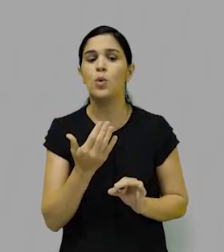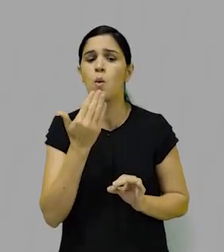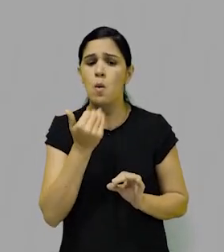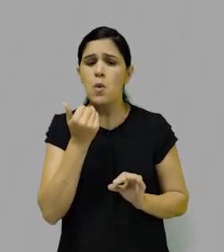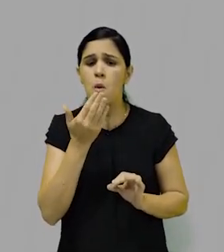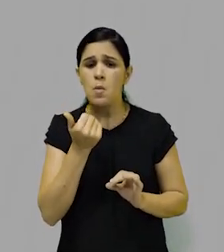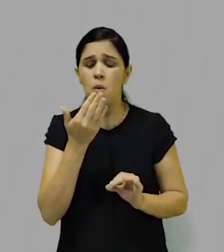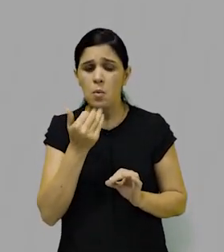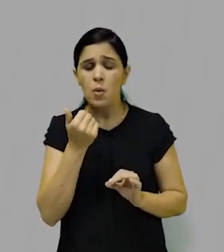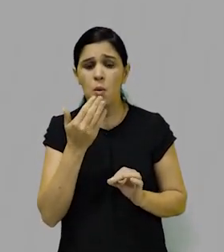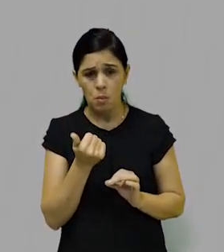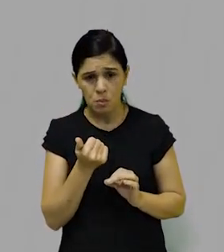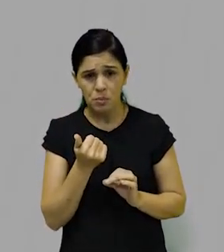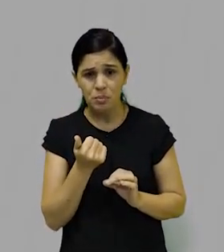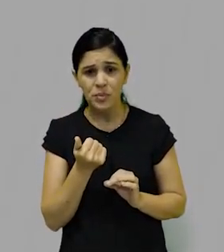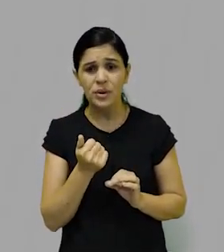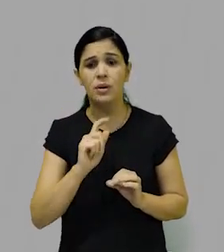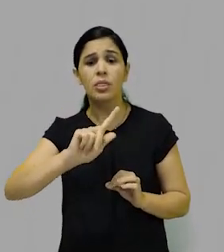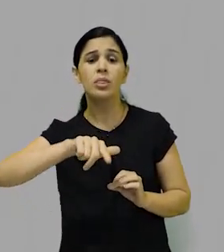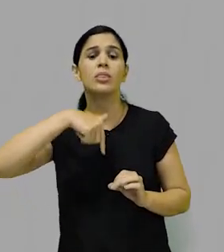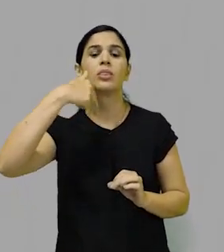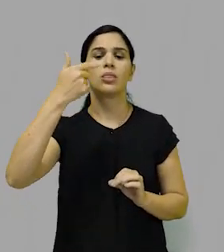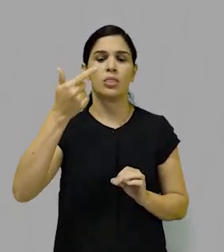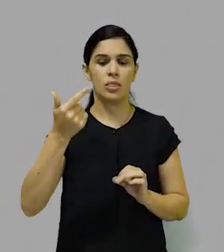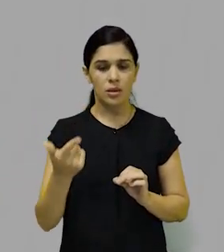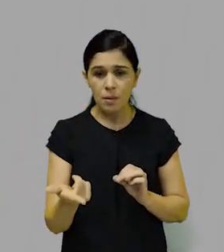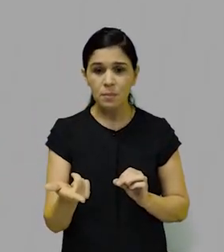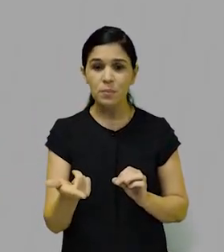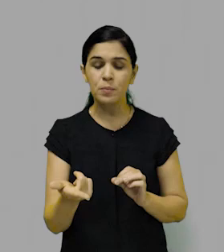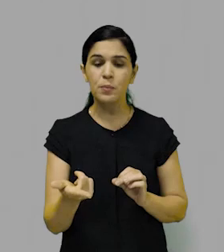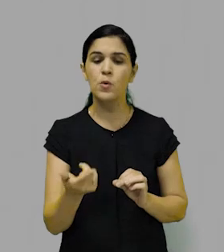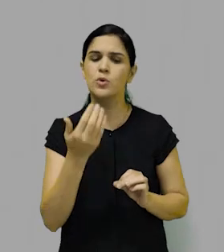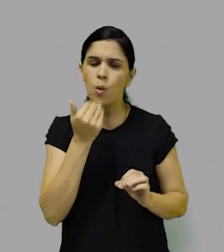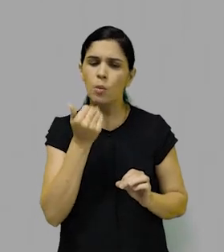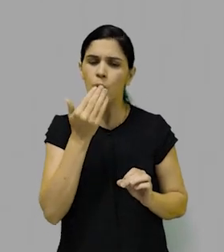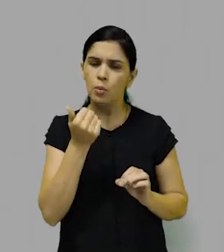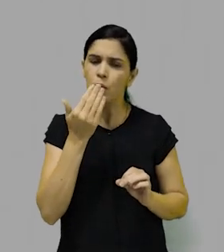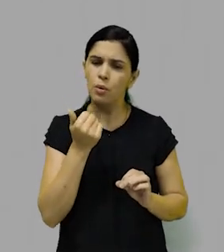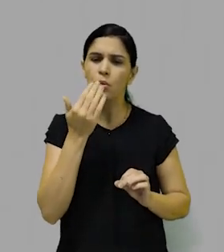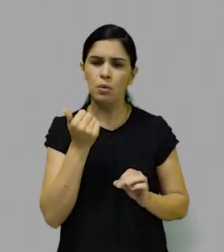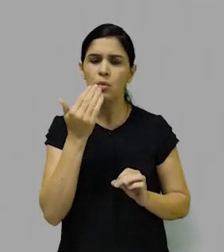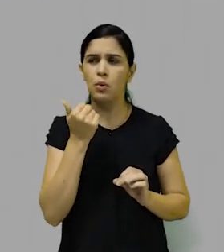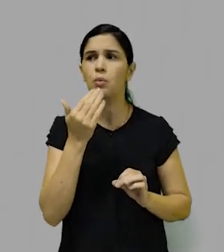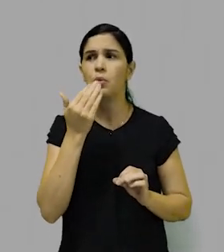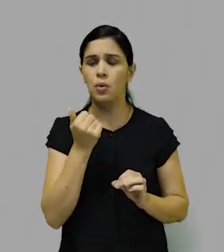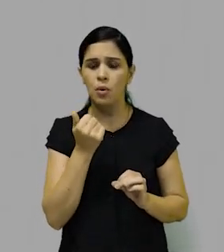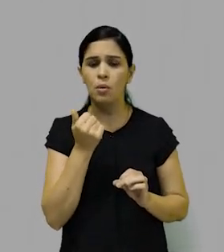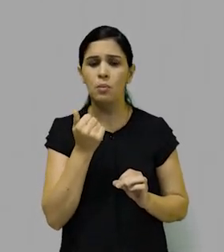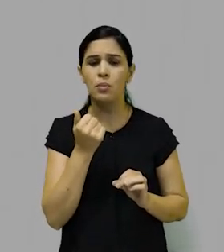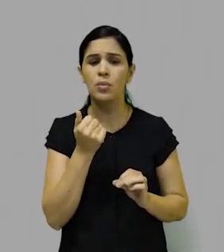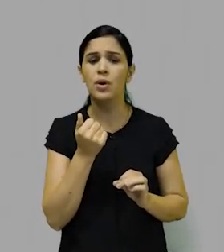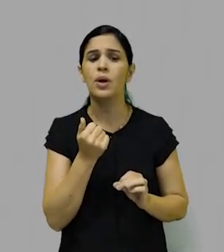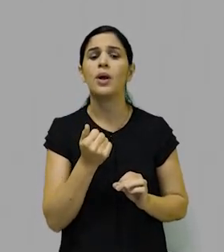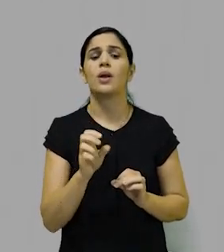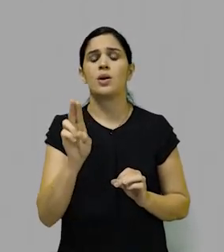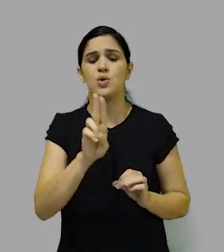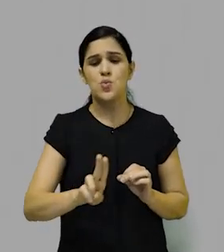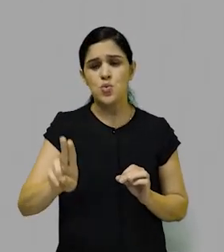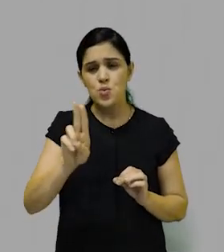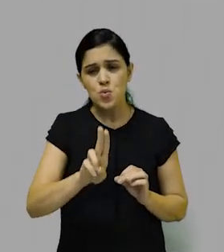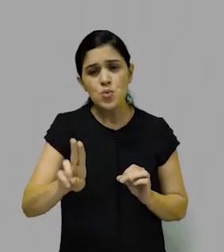diuréticos, jejum e exercícios físicos excessivos. Está na rotina de quem é portador desse